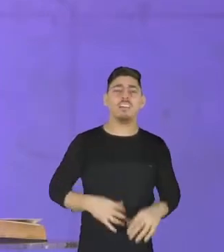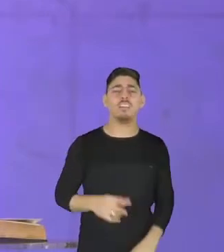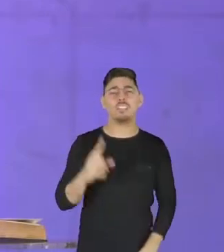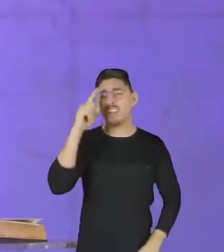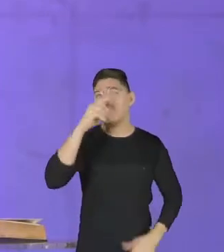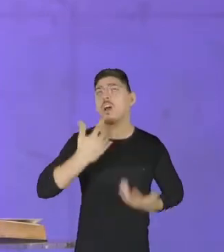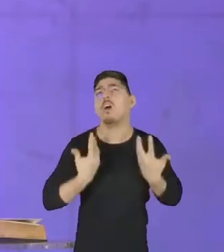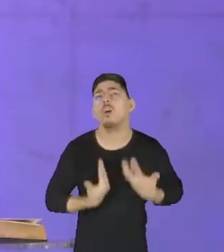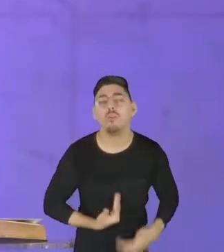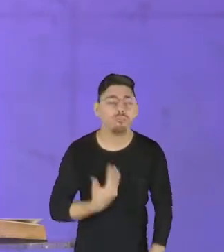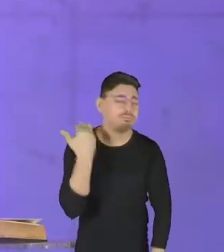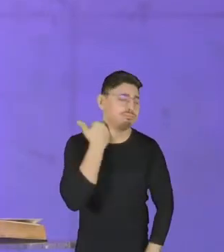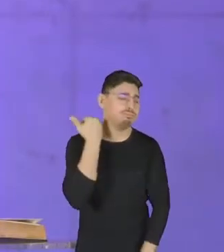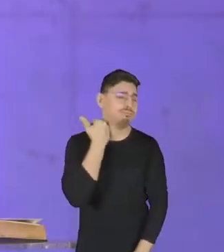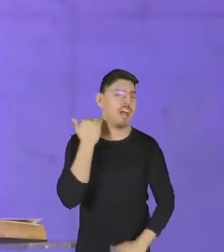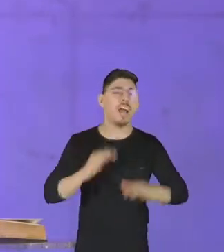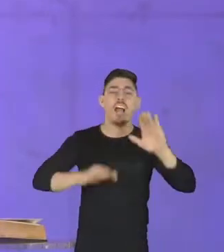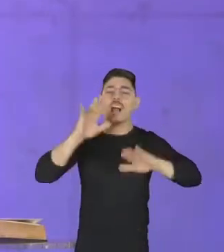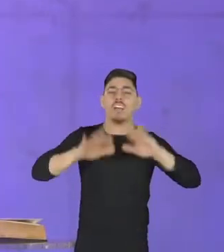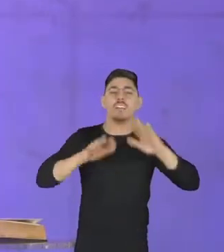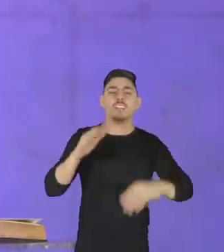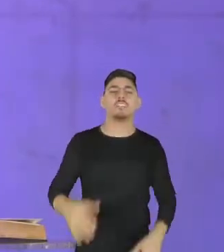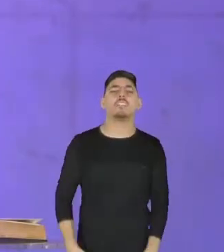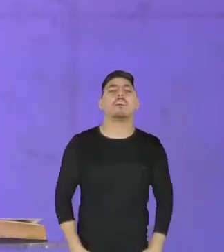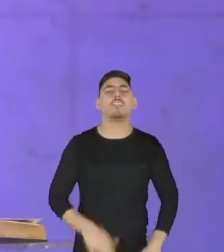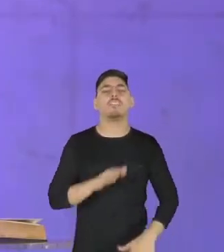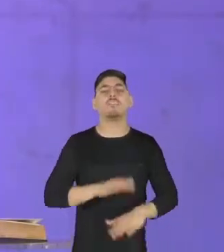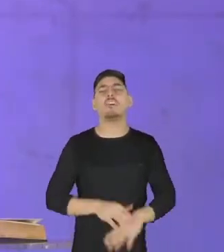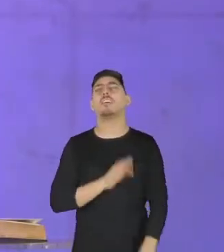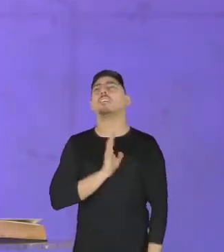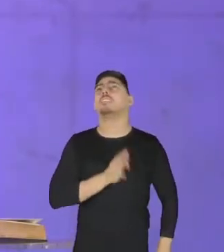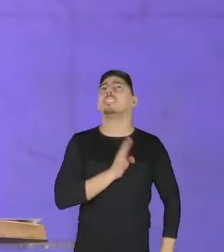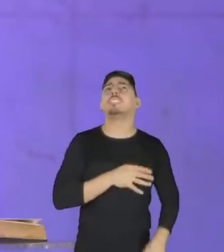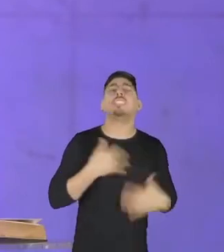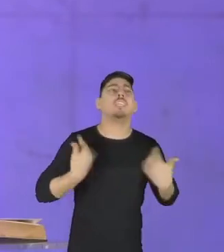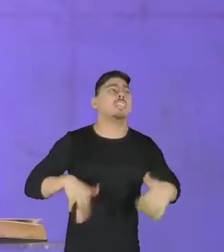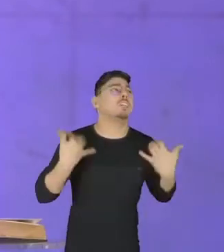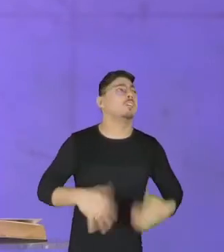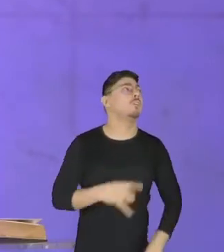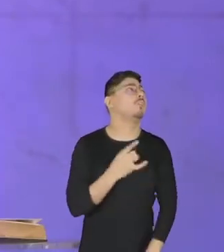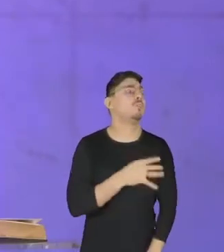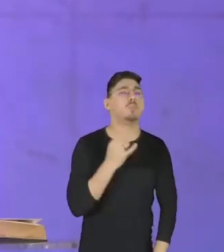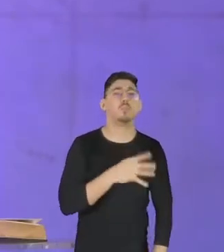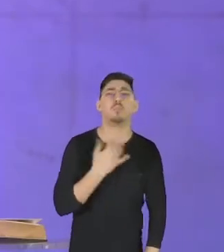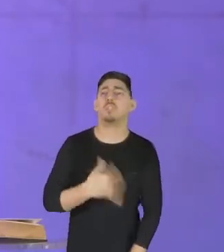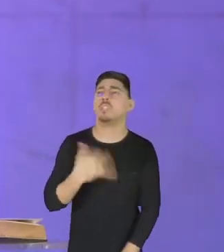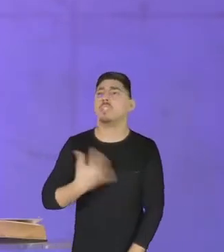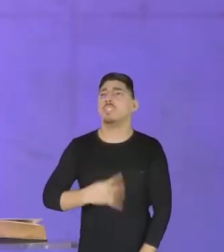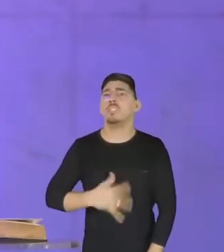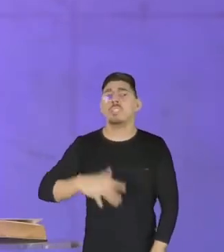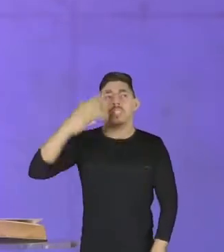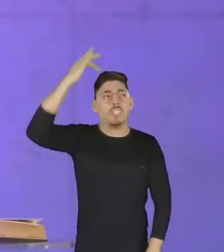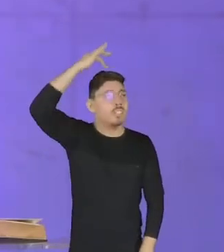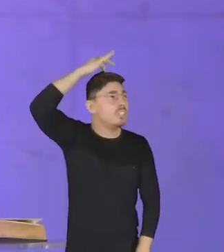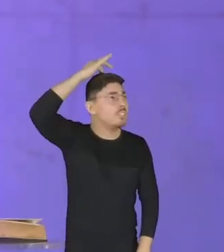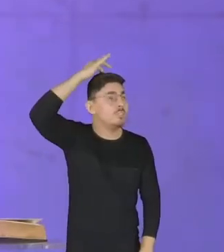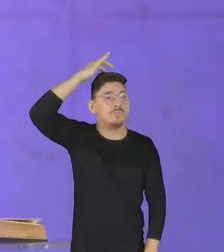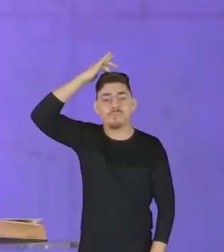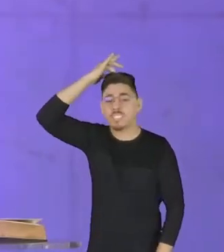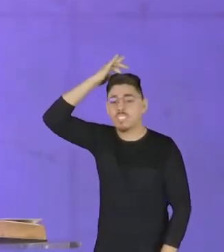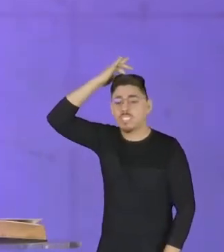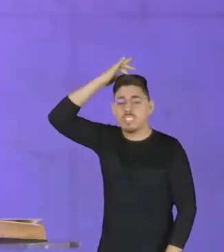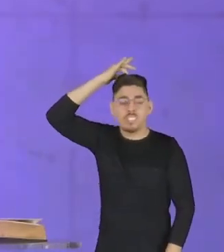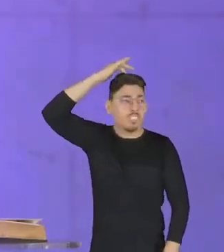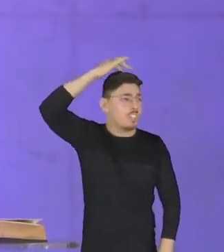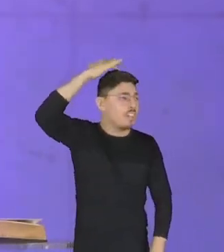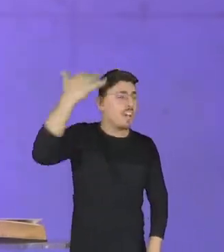dias que muitas vezes enchem o nosso coração de medo, de incerteza, de insegurança.